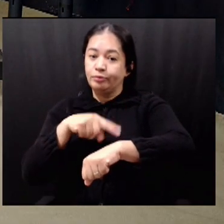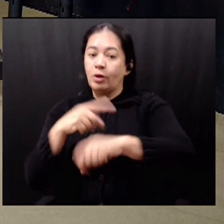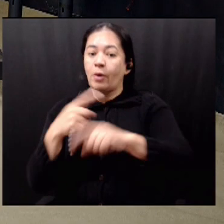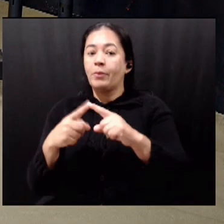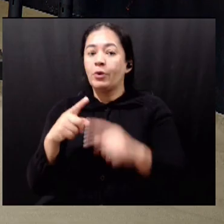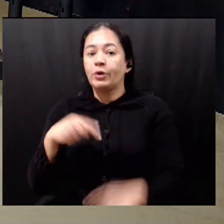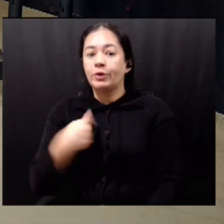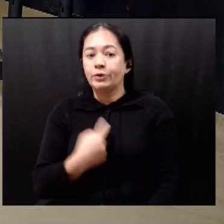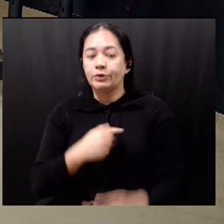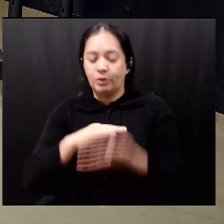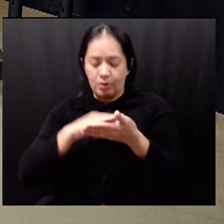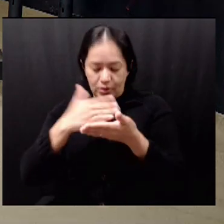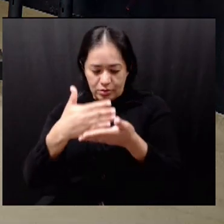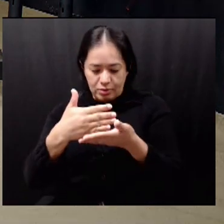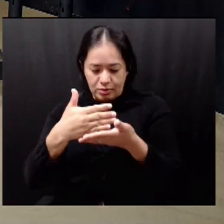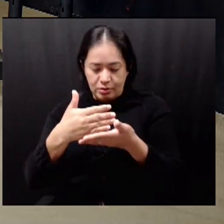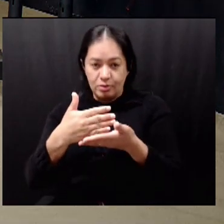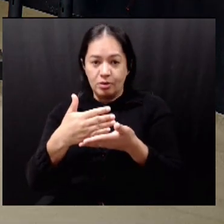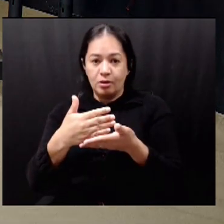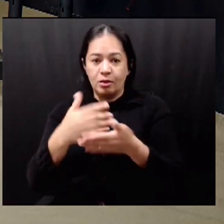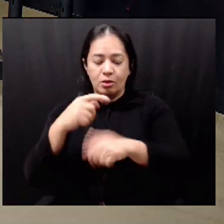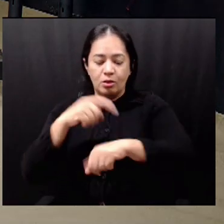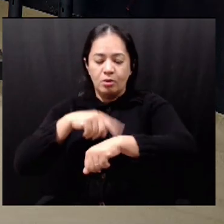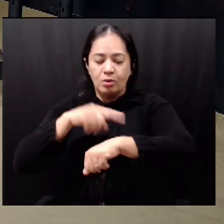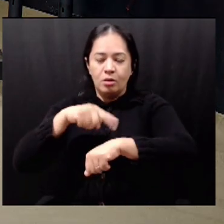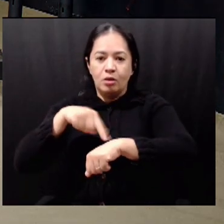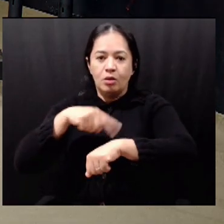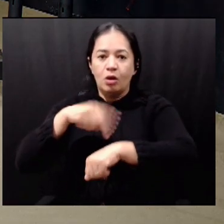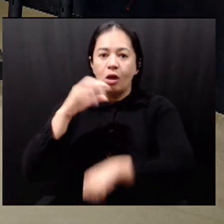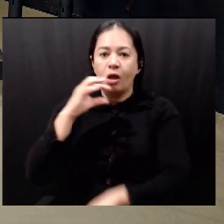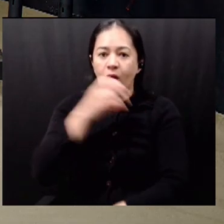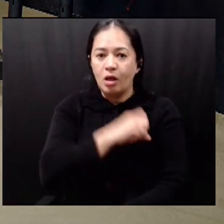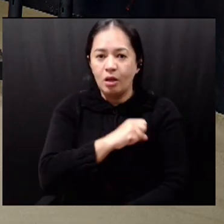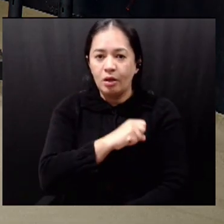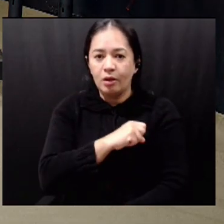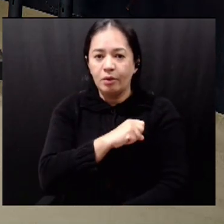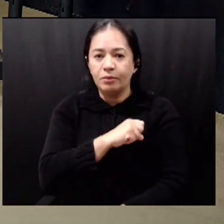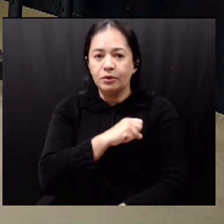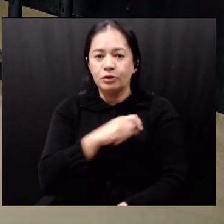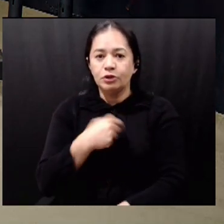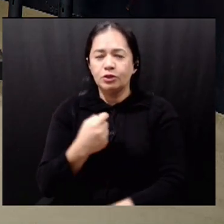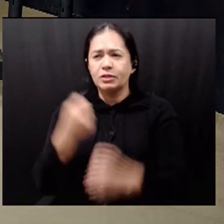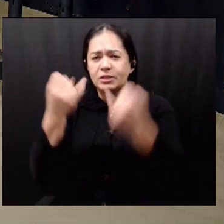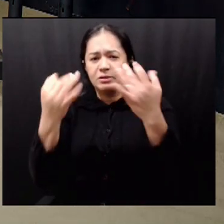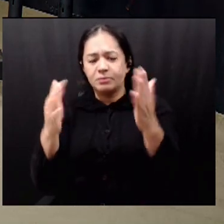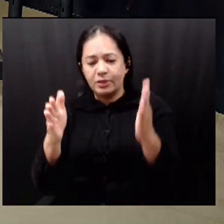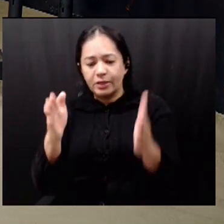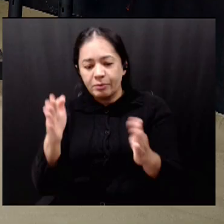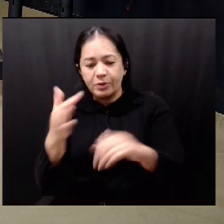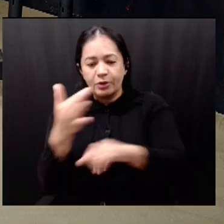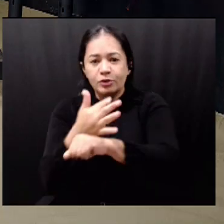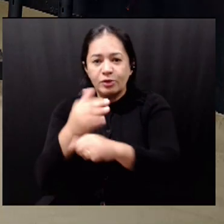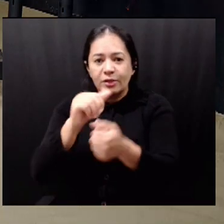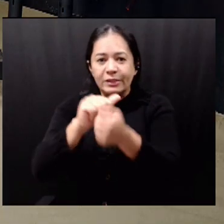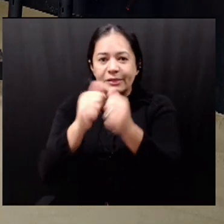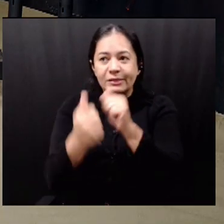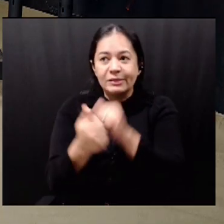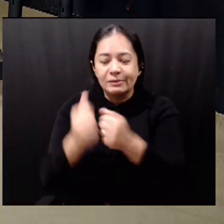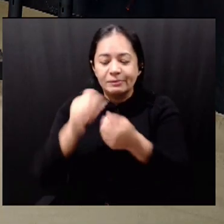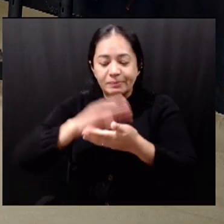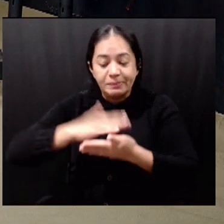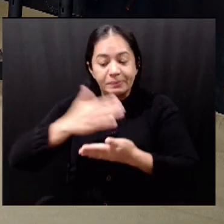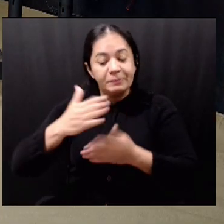Beatriz, o tempo passa muito rápido. E quando a gente fala de férias e adaptação das telas nas férias, a gente pode